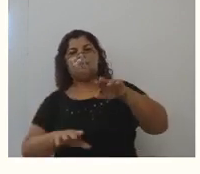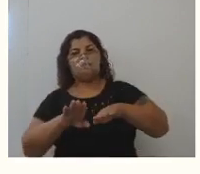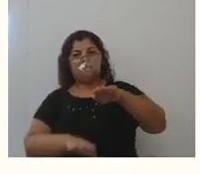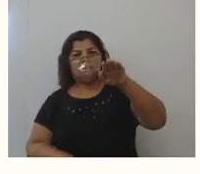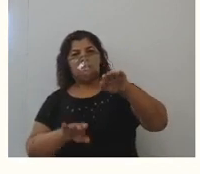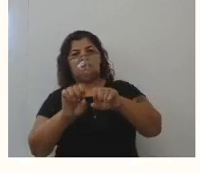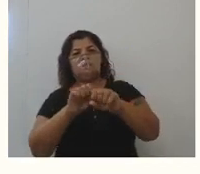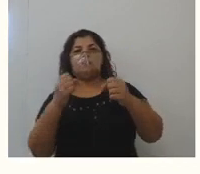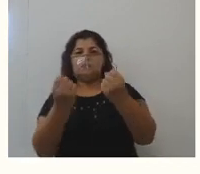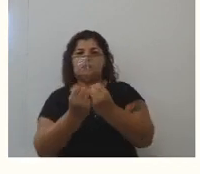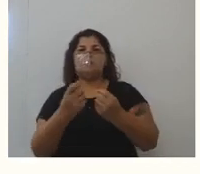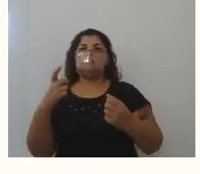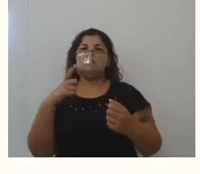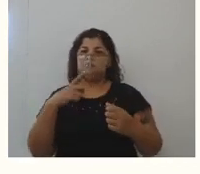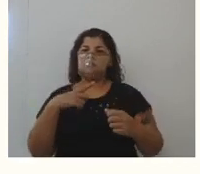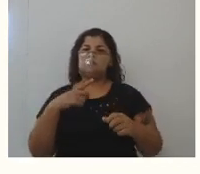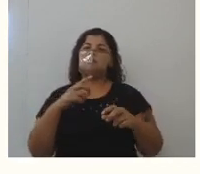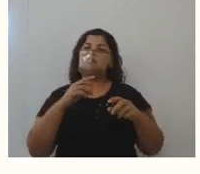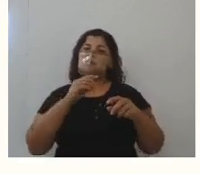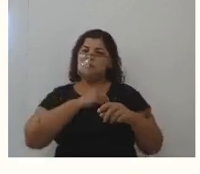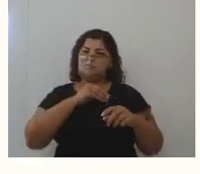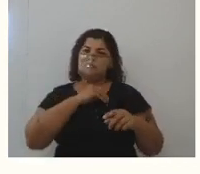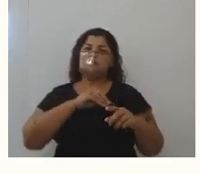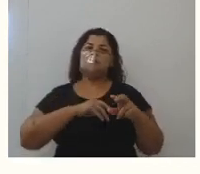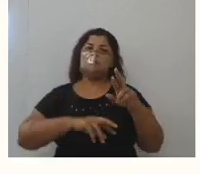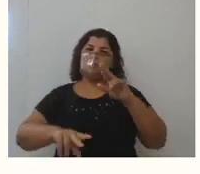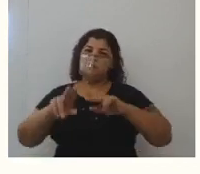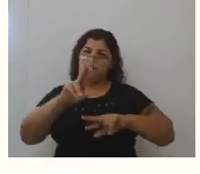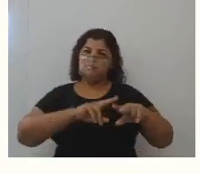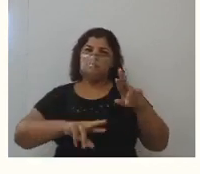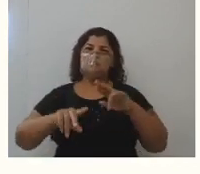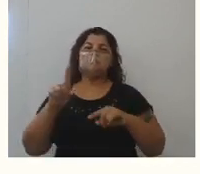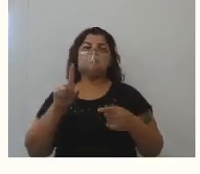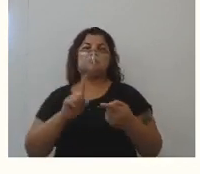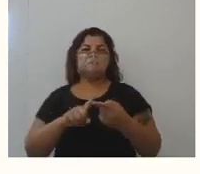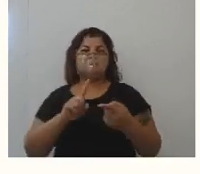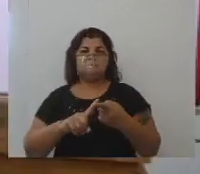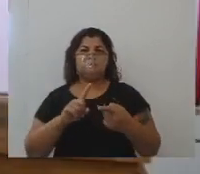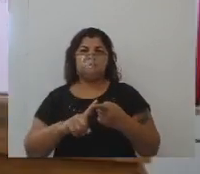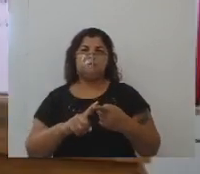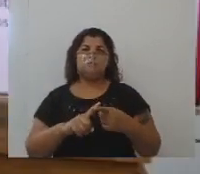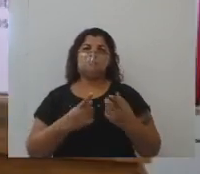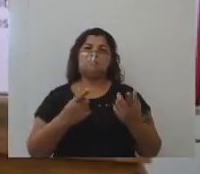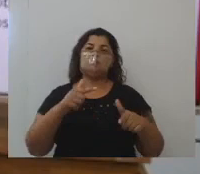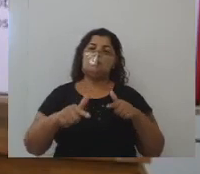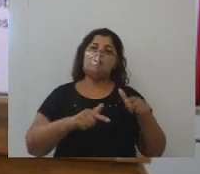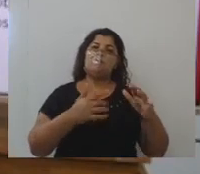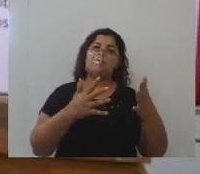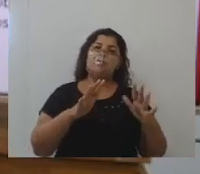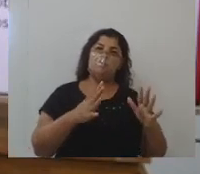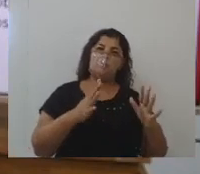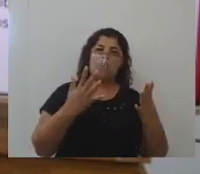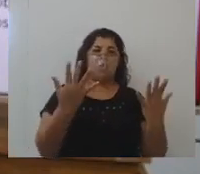pessoas, bem como salários desiguais em função do trabalho ele ser manual ou dele ser